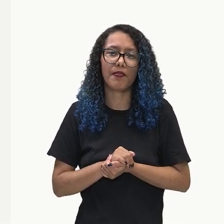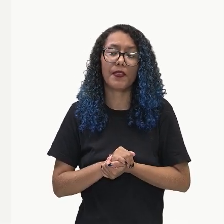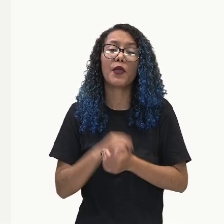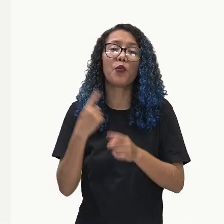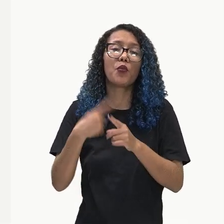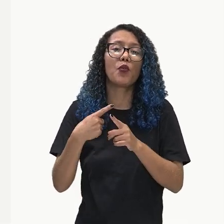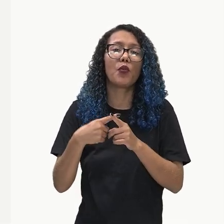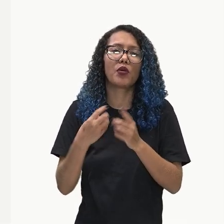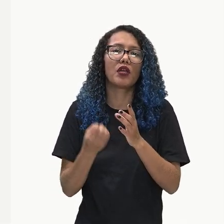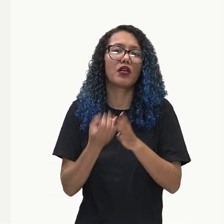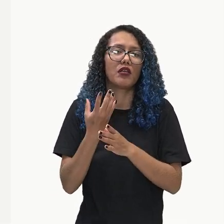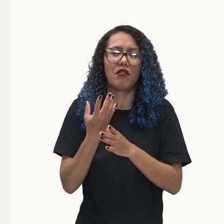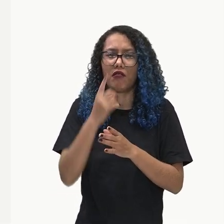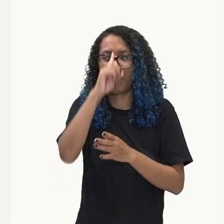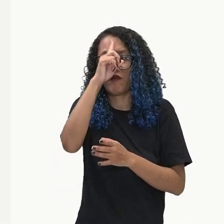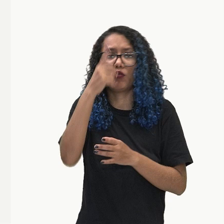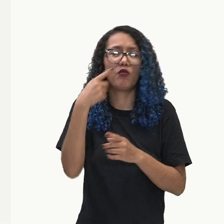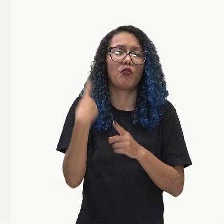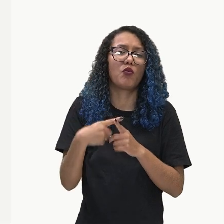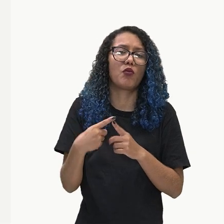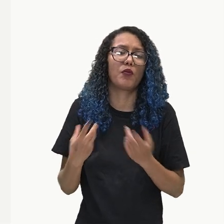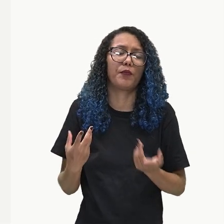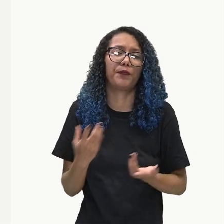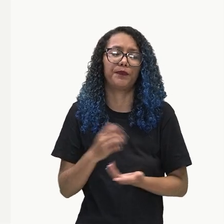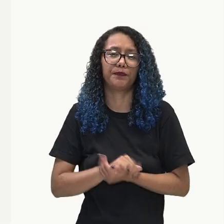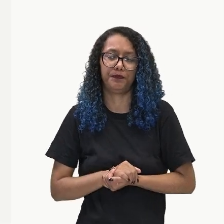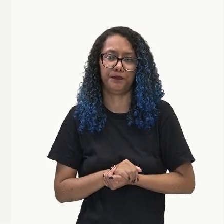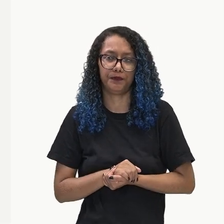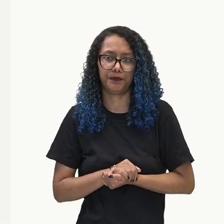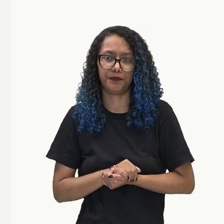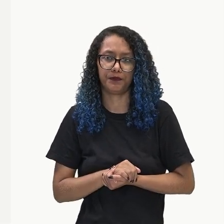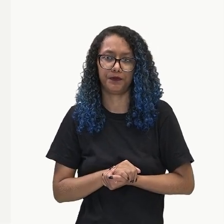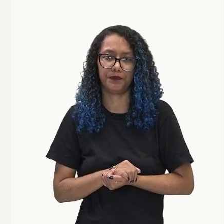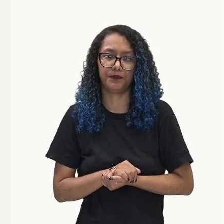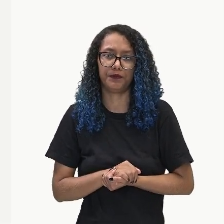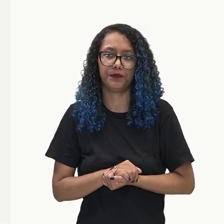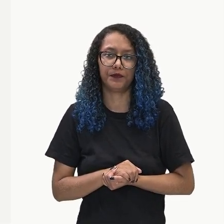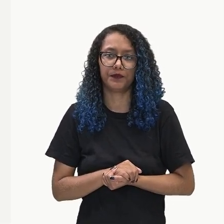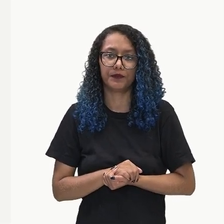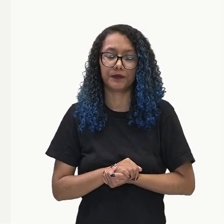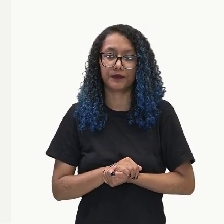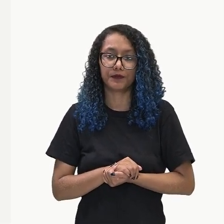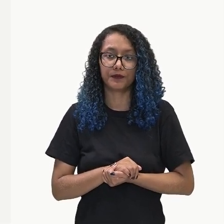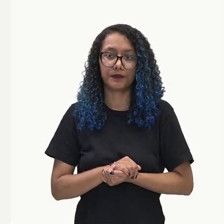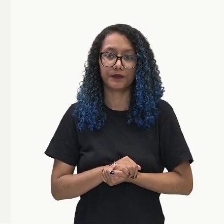escalas termométricas? Porque nós precisávamos